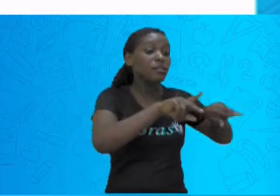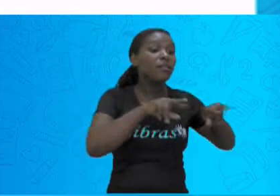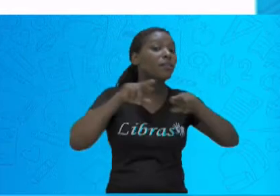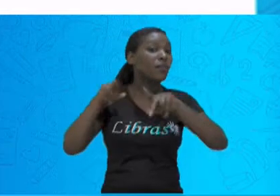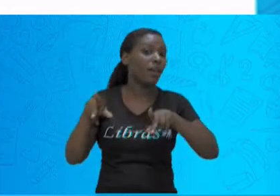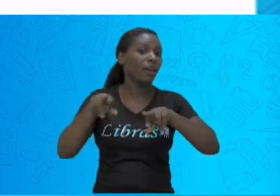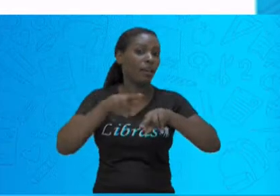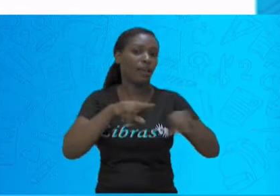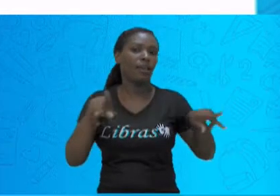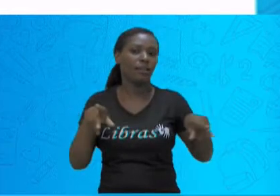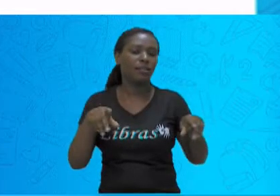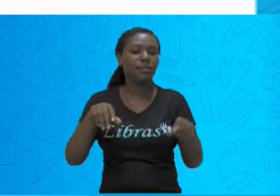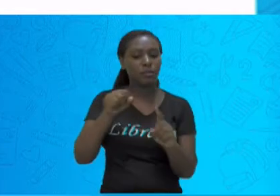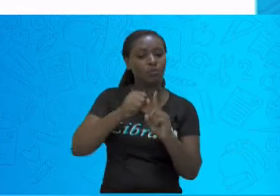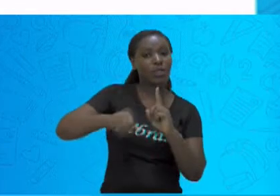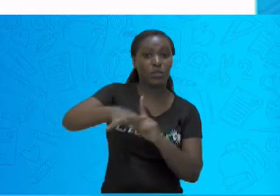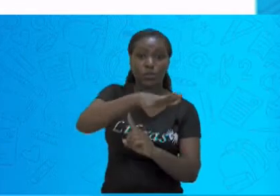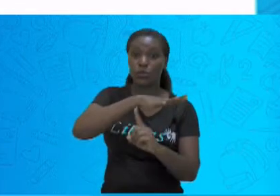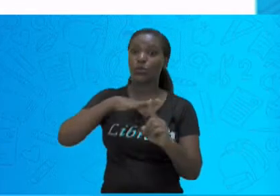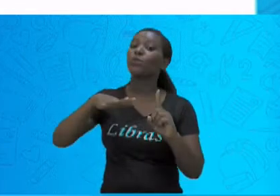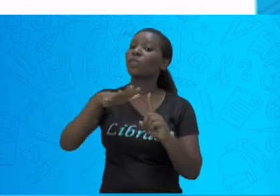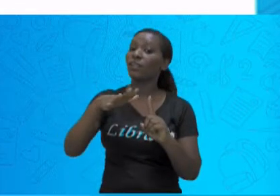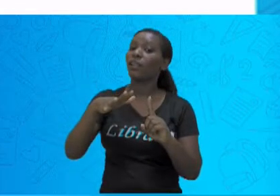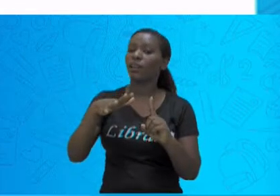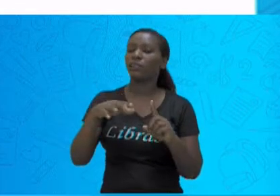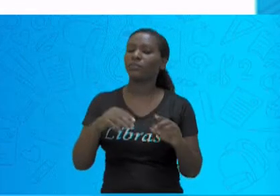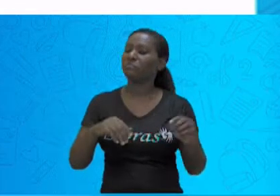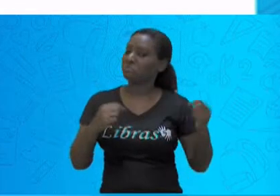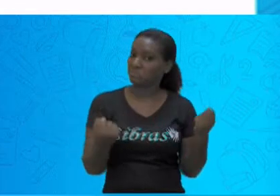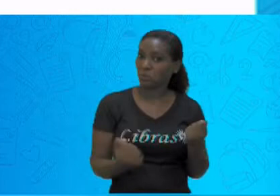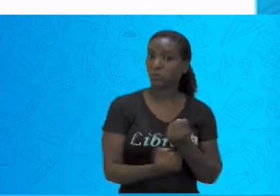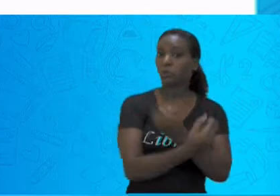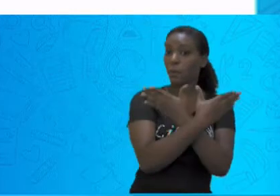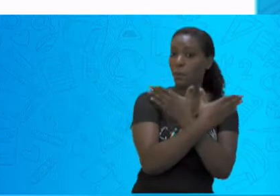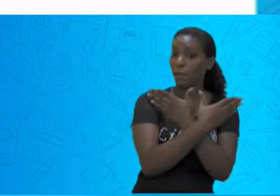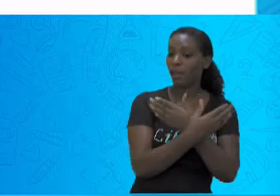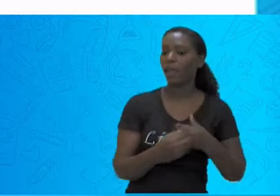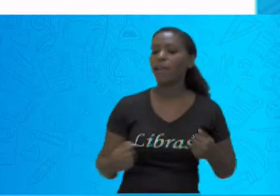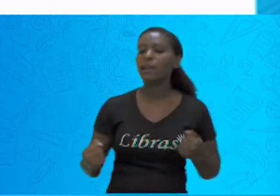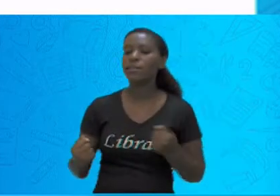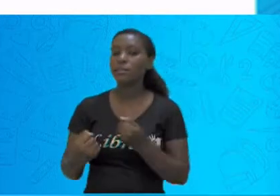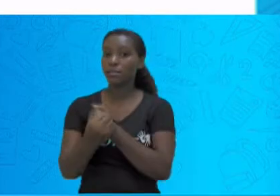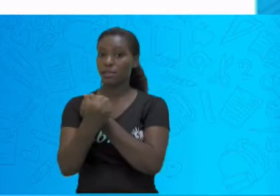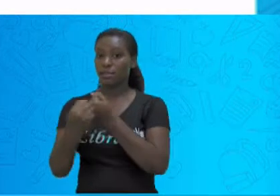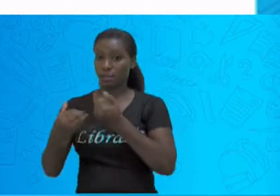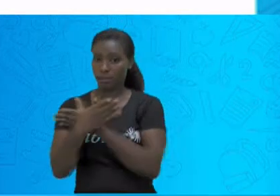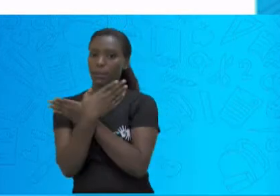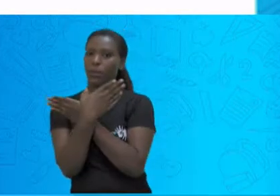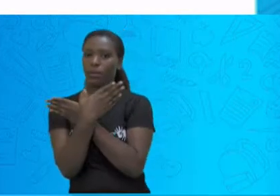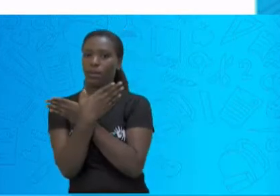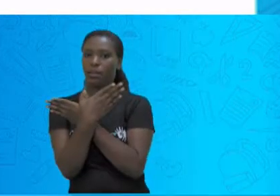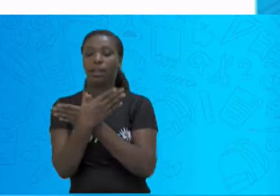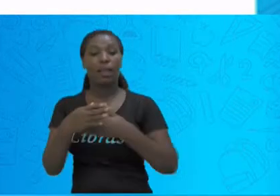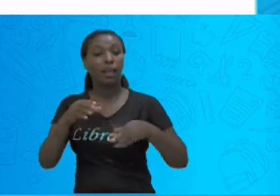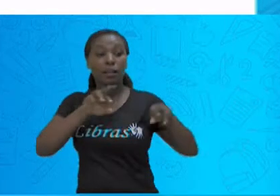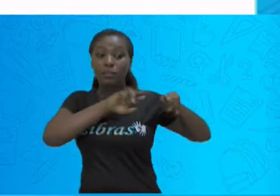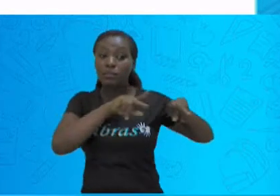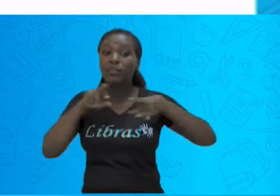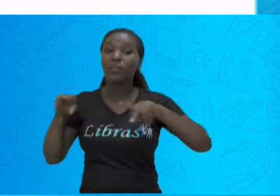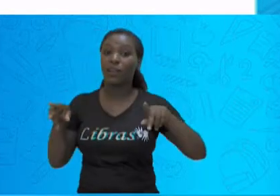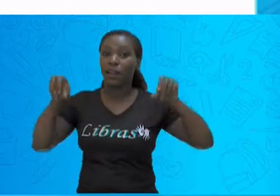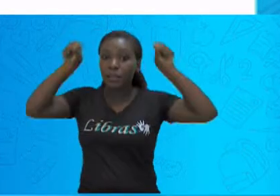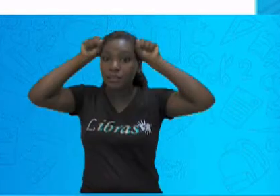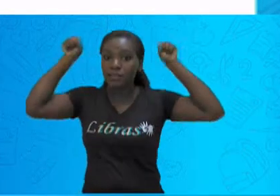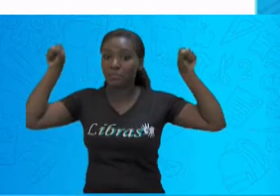outras civilizações, dos olmecas, dos zapotecas. Porém, nós